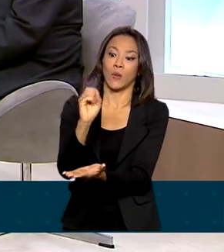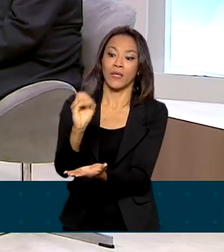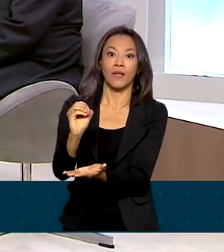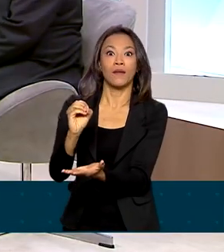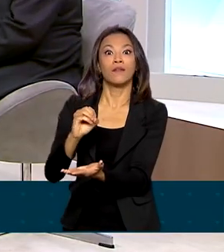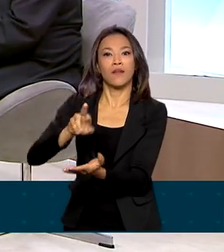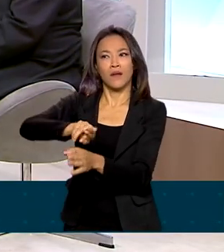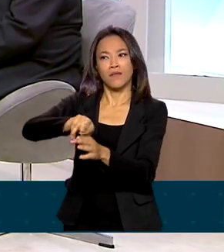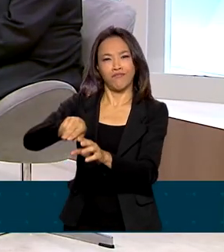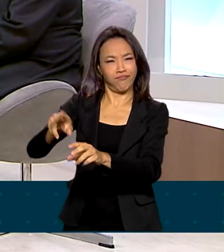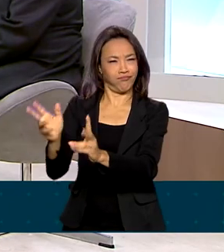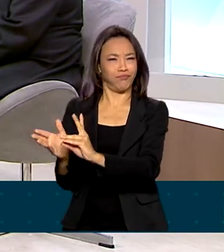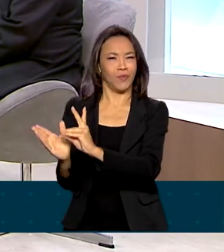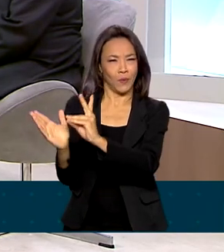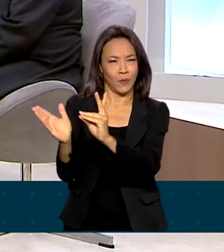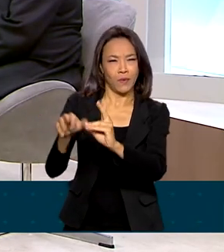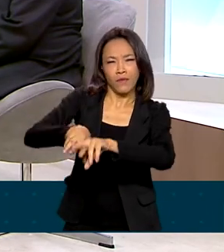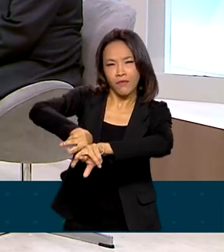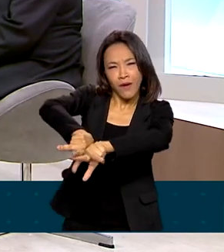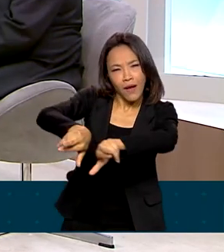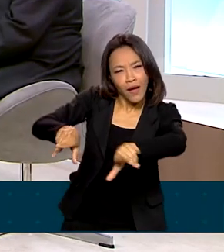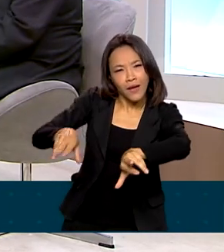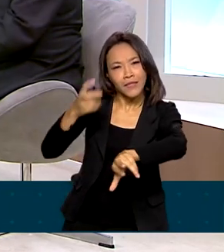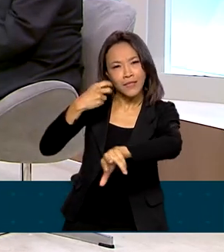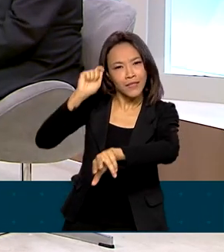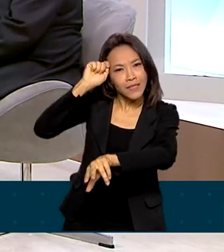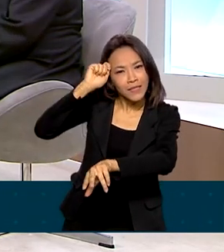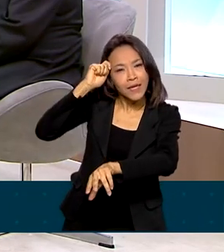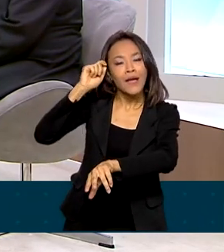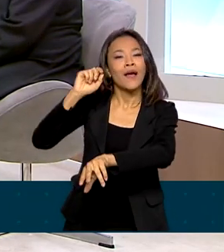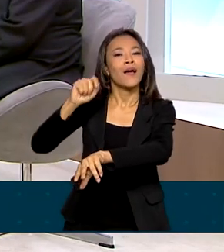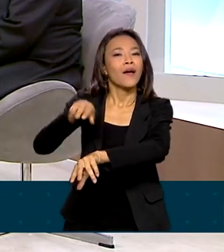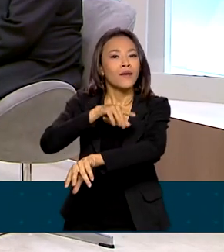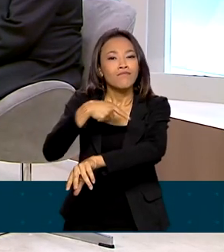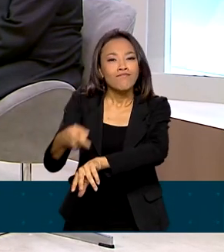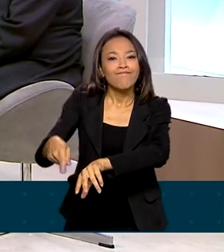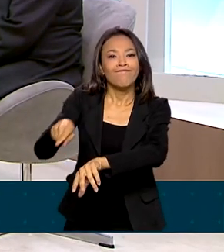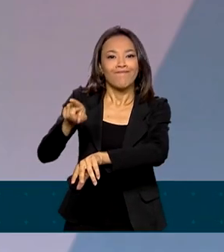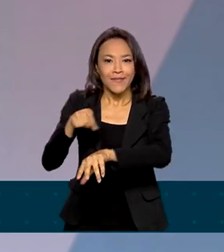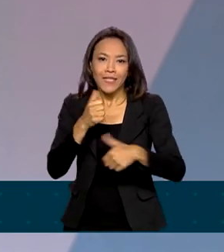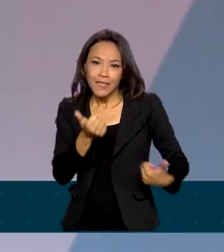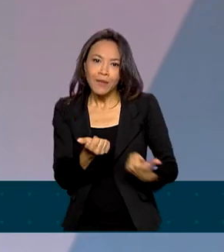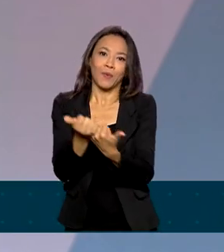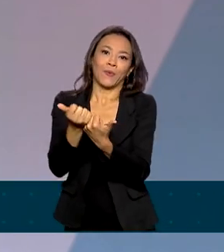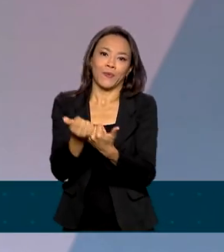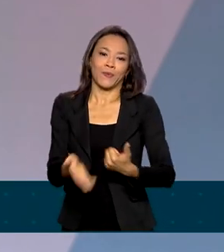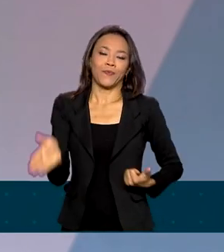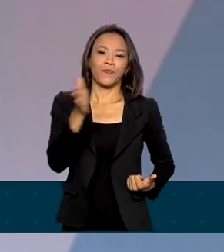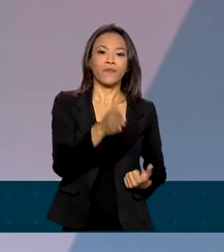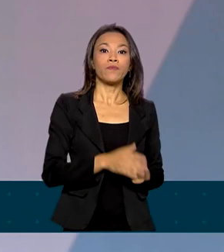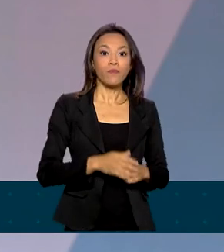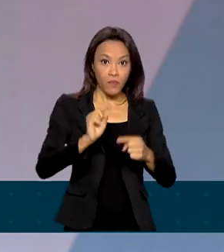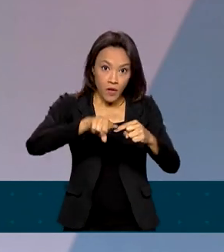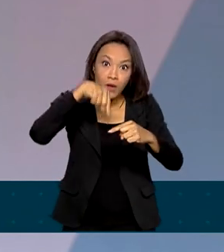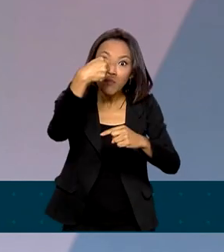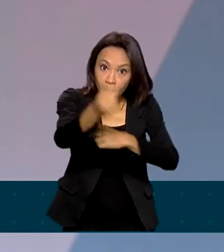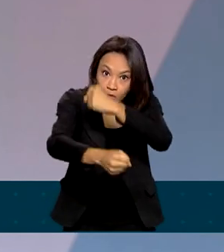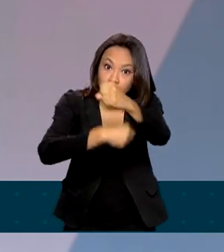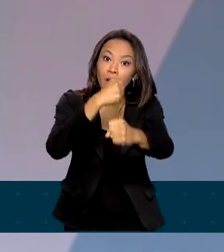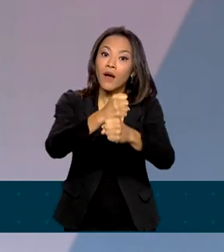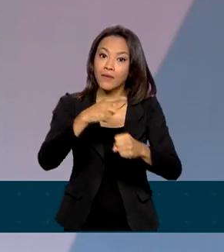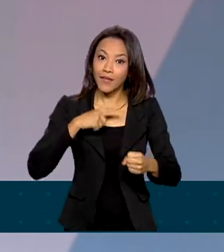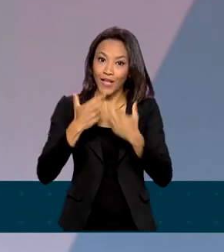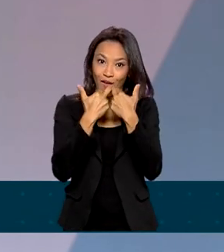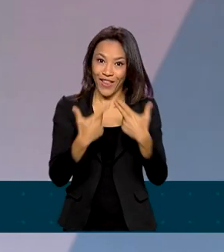são cuidados com toda a atenção da CESAI e do Ministério da Saúde. E para o ano que vem, tem novidade para os